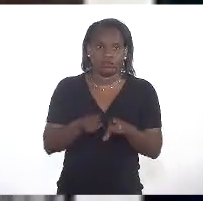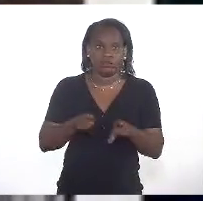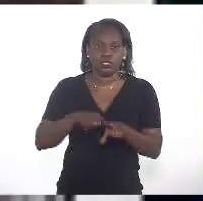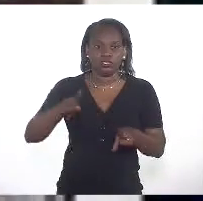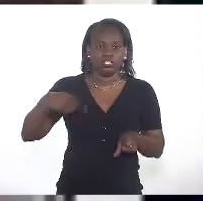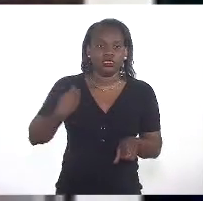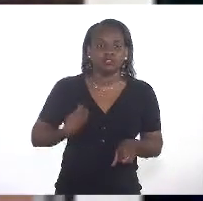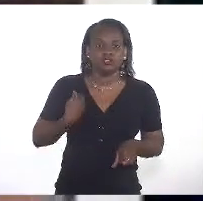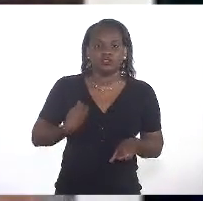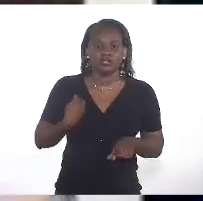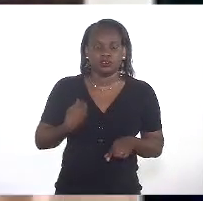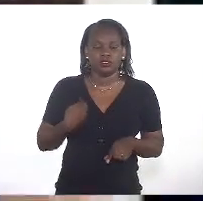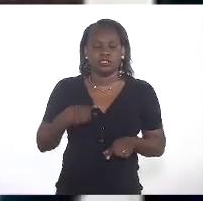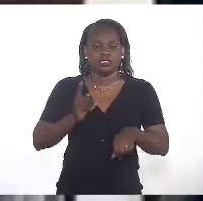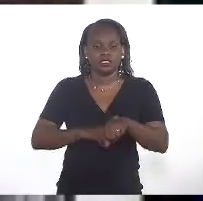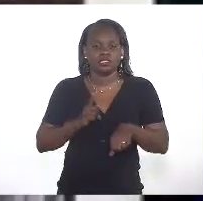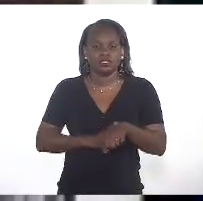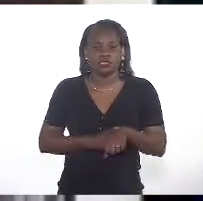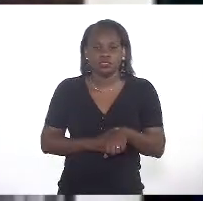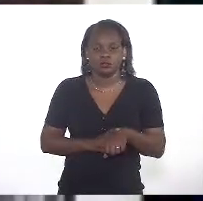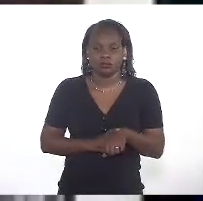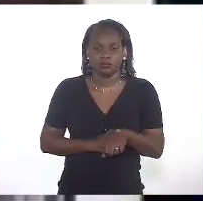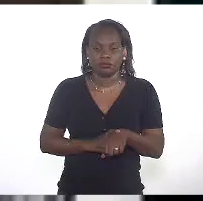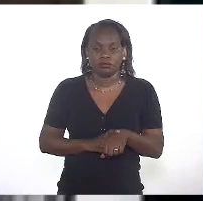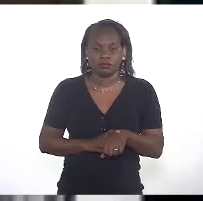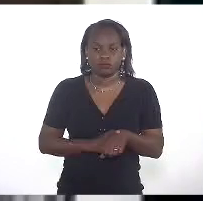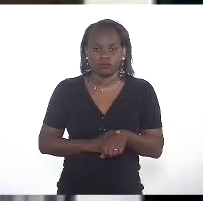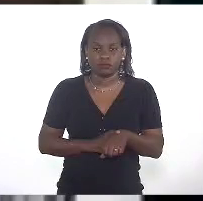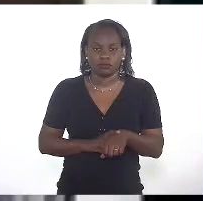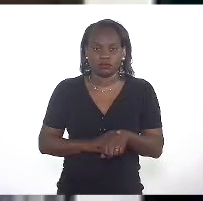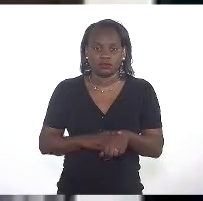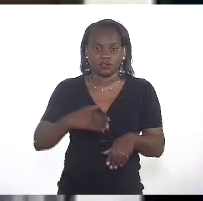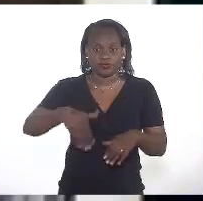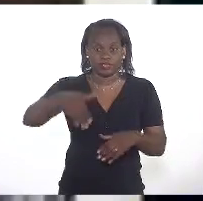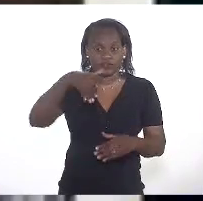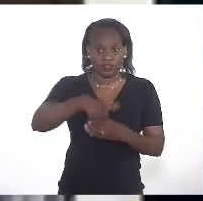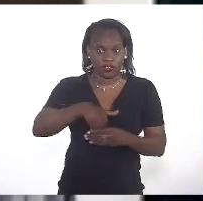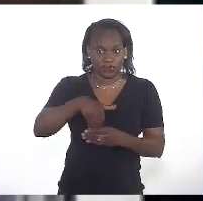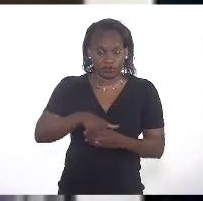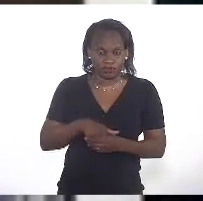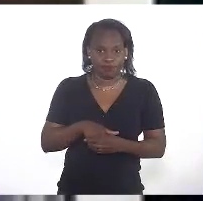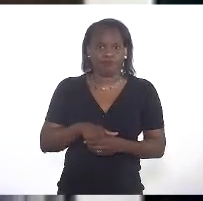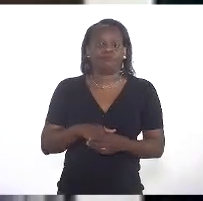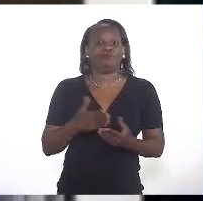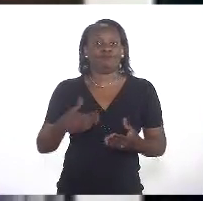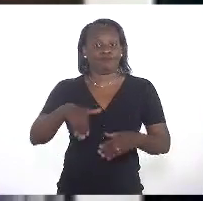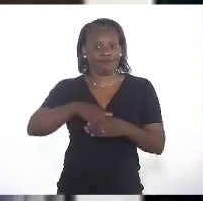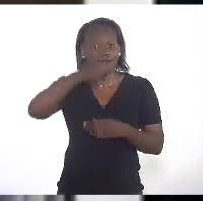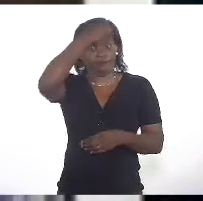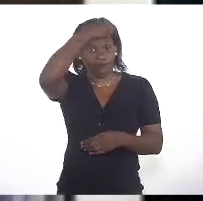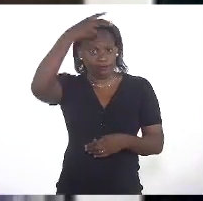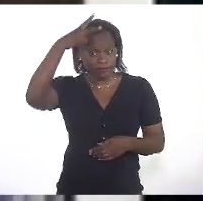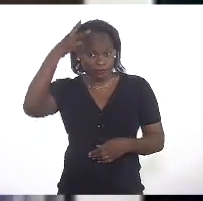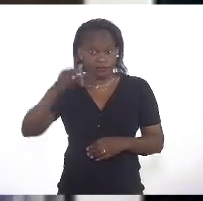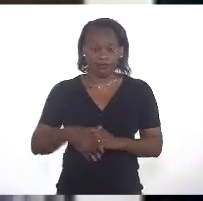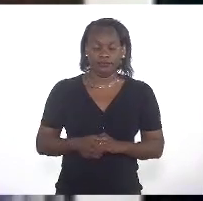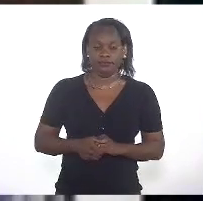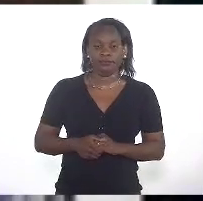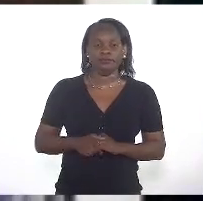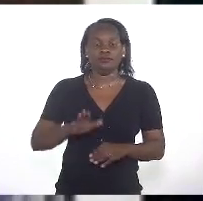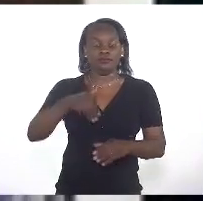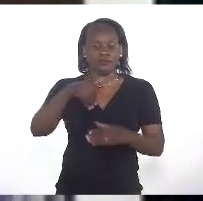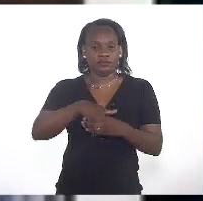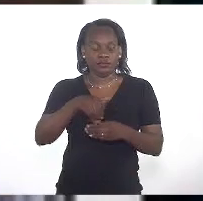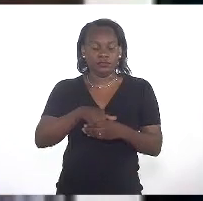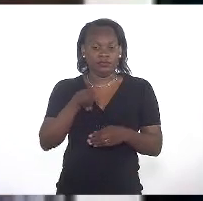vivendo também tempos das eleições municipais.